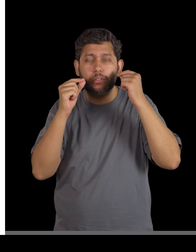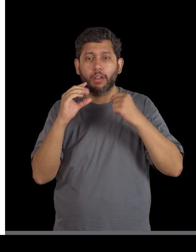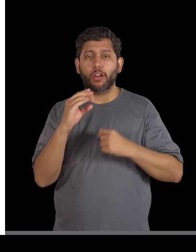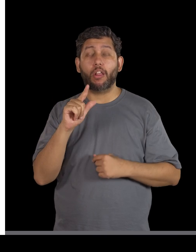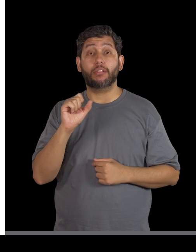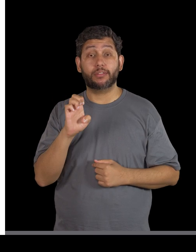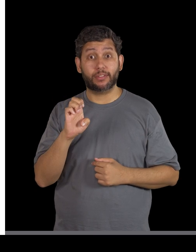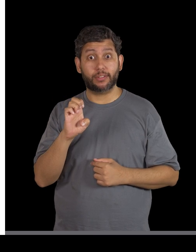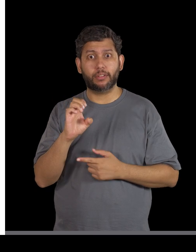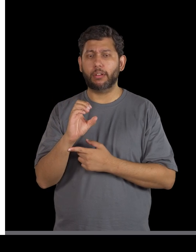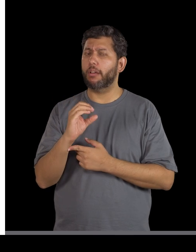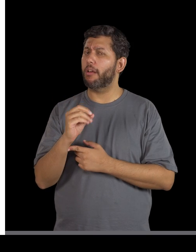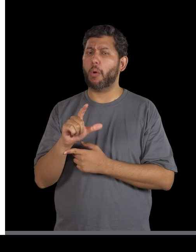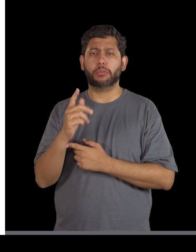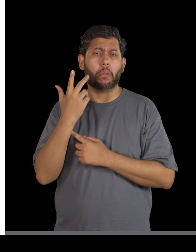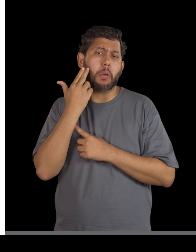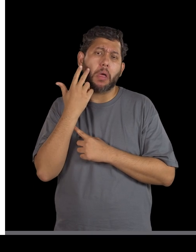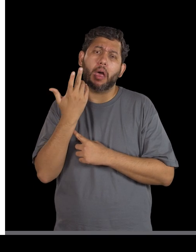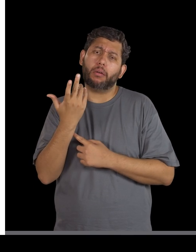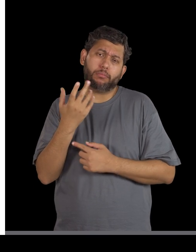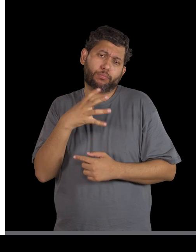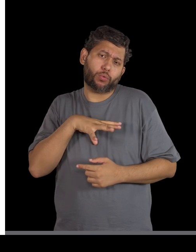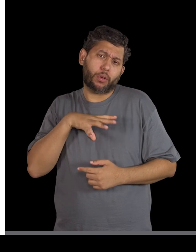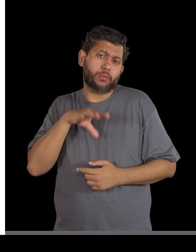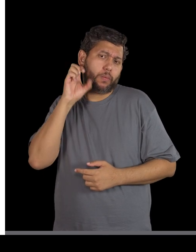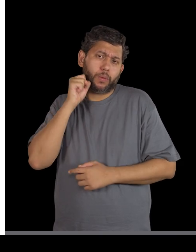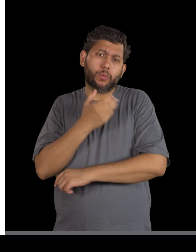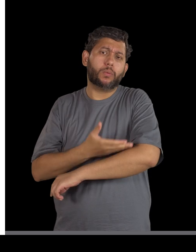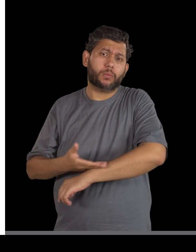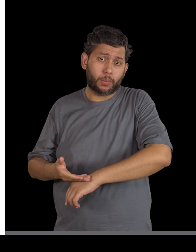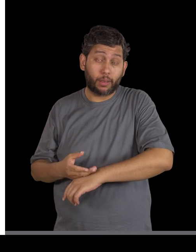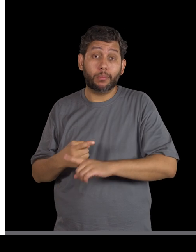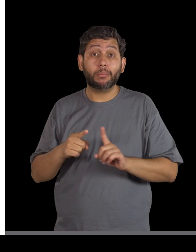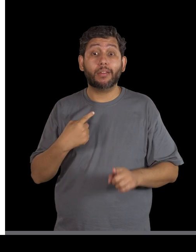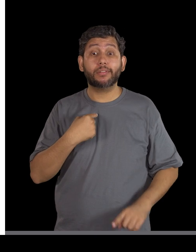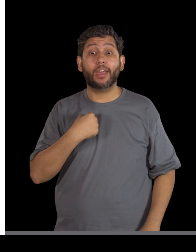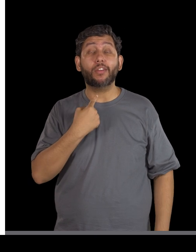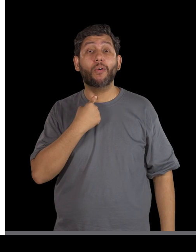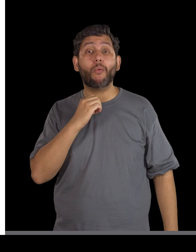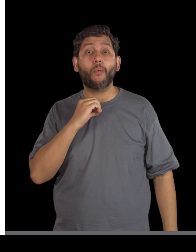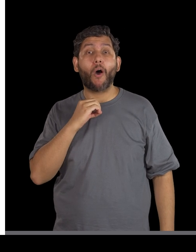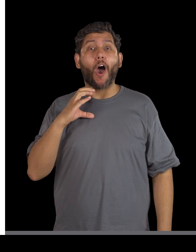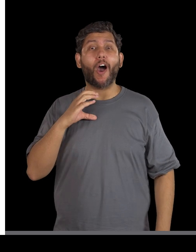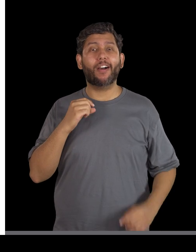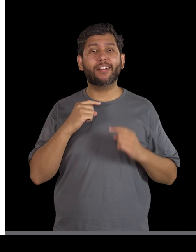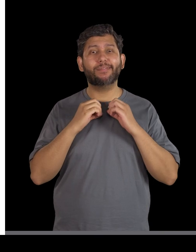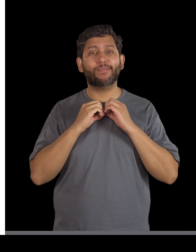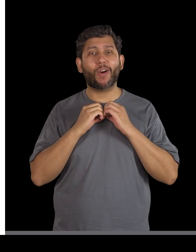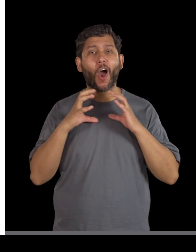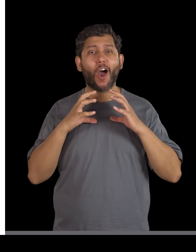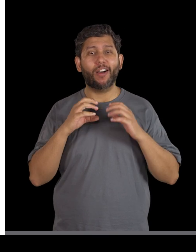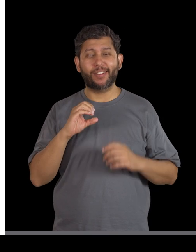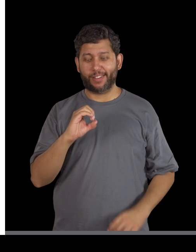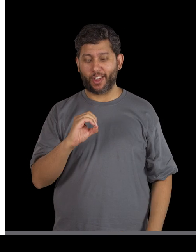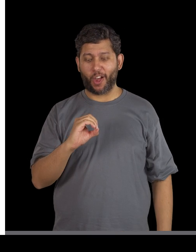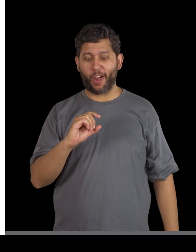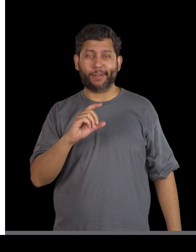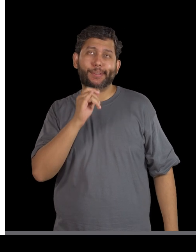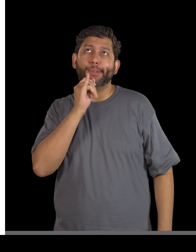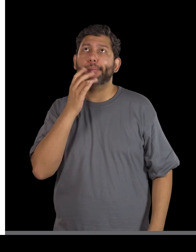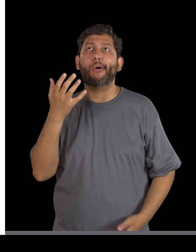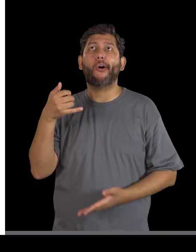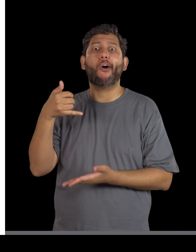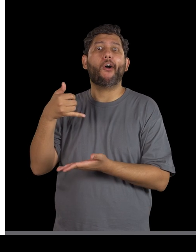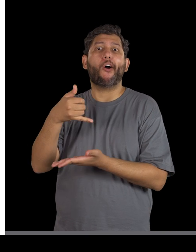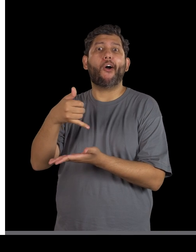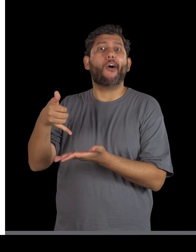close O, que a gente não tem problema nenhum de produzir porque é fácil. O O, que é o mesmo O de óleo, que a gente vai ter em